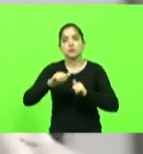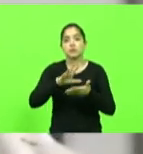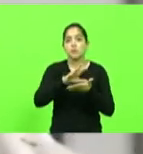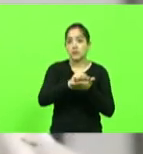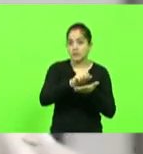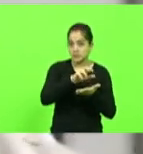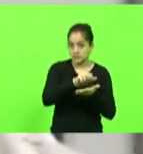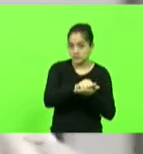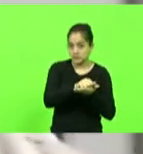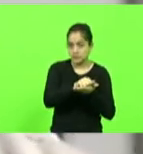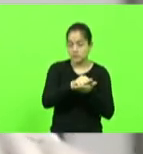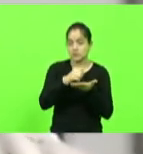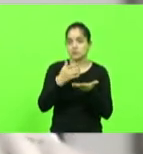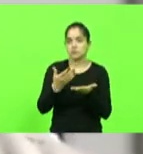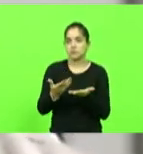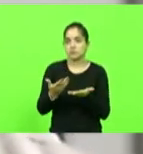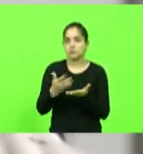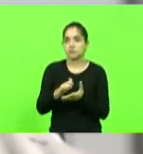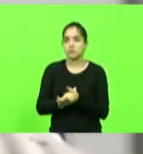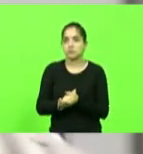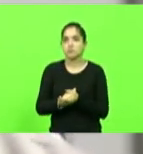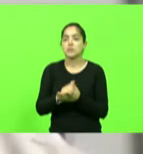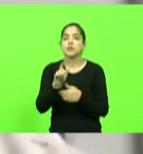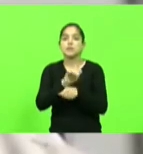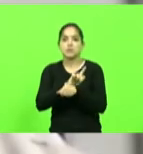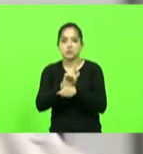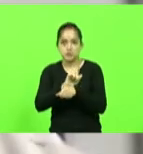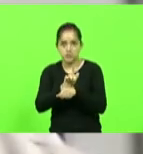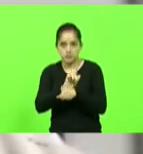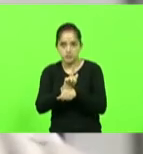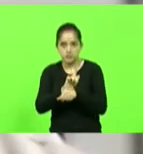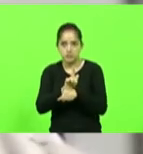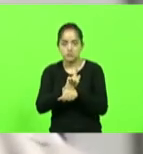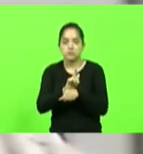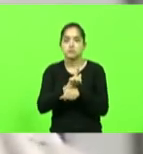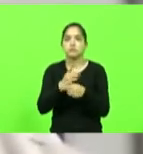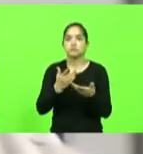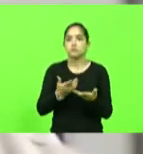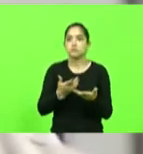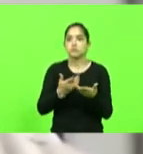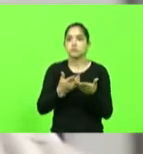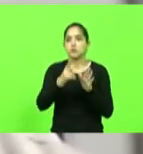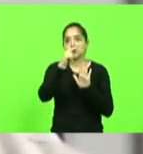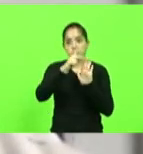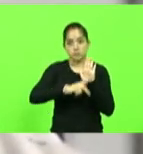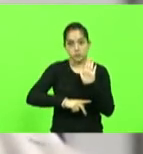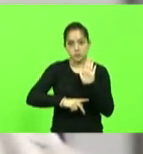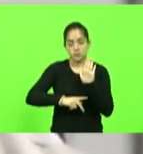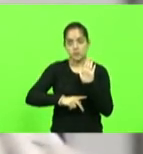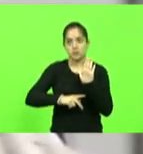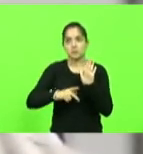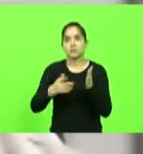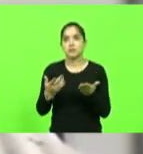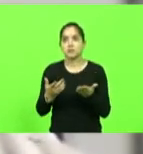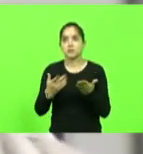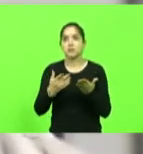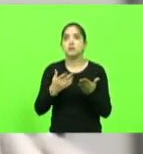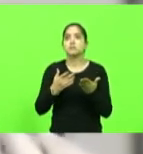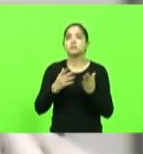cadastramento e gestão de programas de transferência de renda, o CAD único, funções de limpeza e de